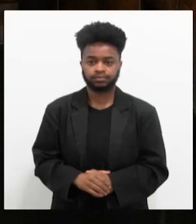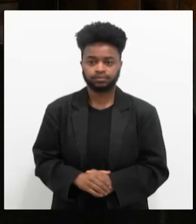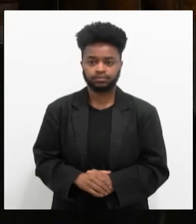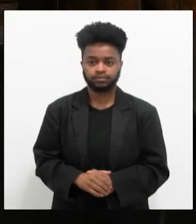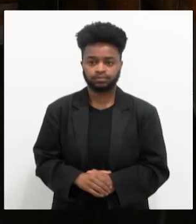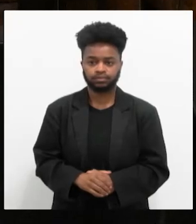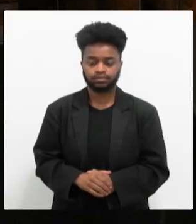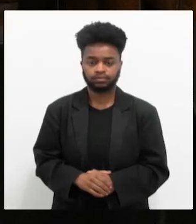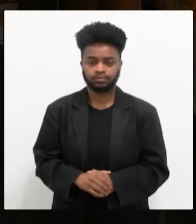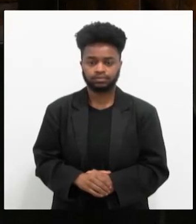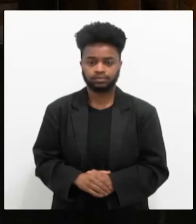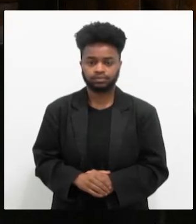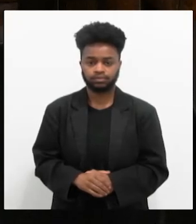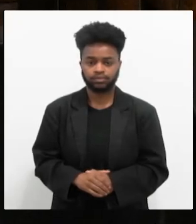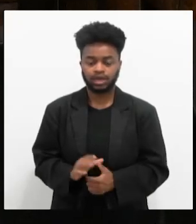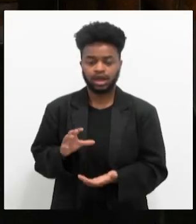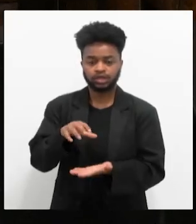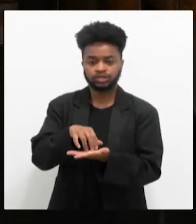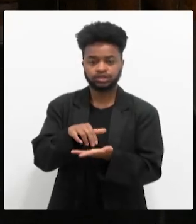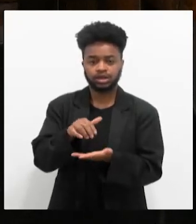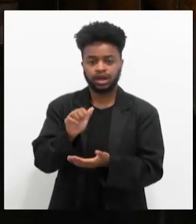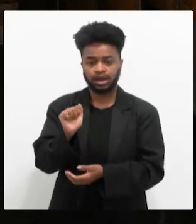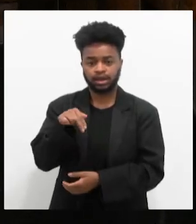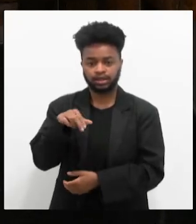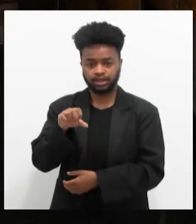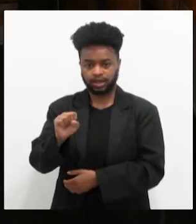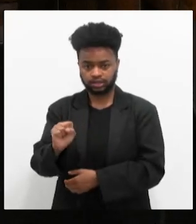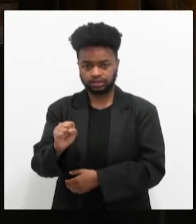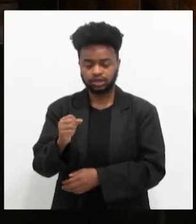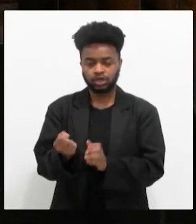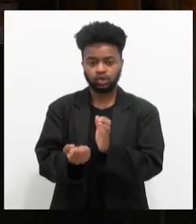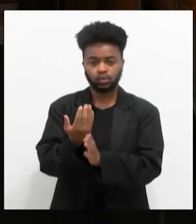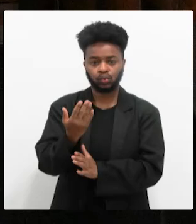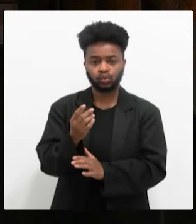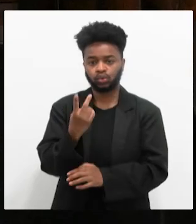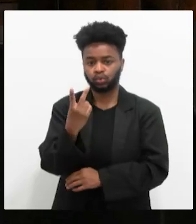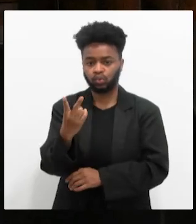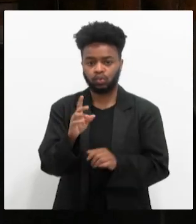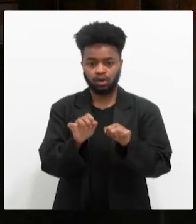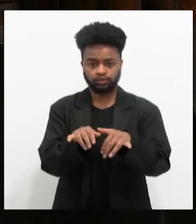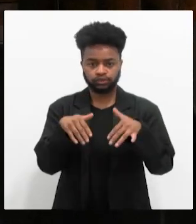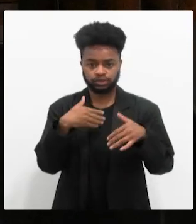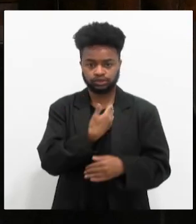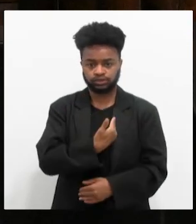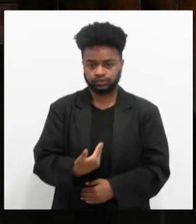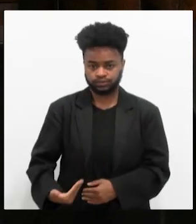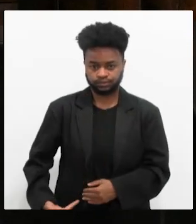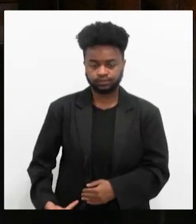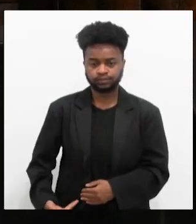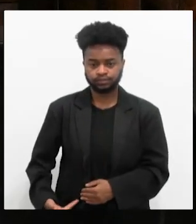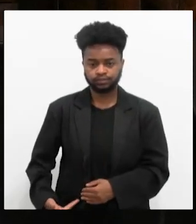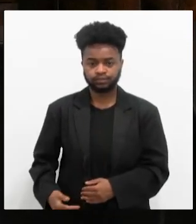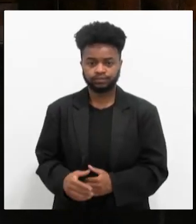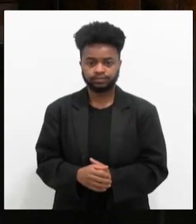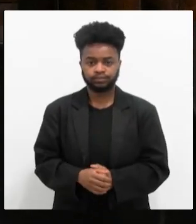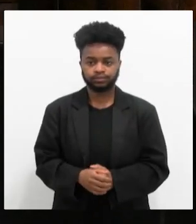A Agência Nacional de Petróleo fez 2 audiências públicas, ano